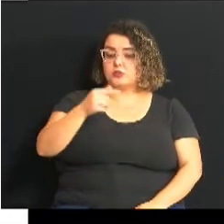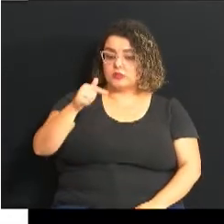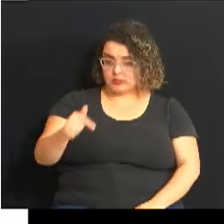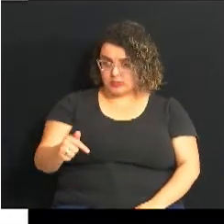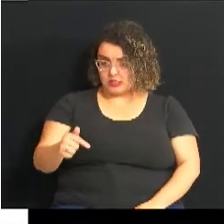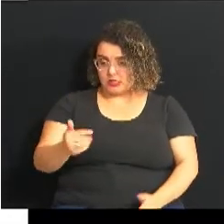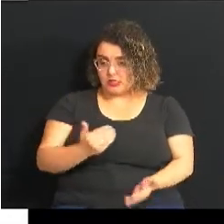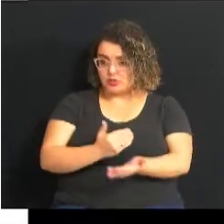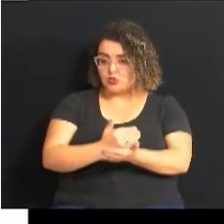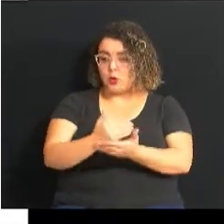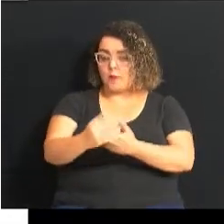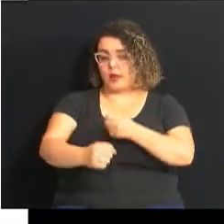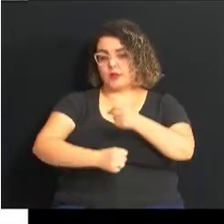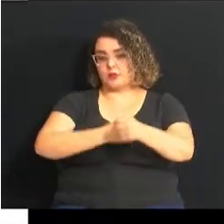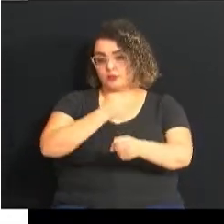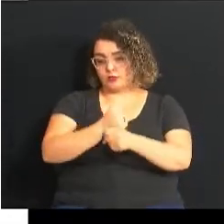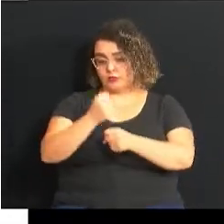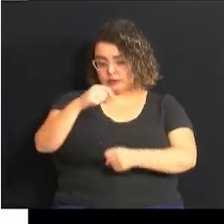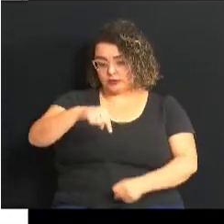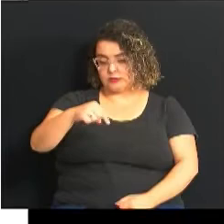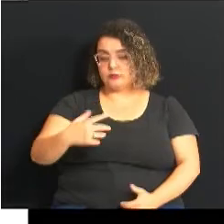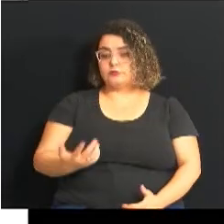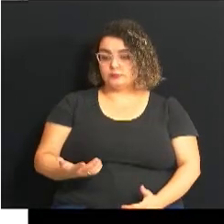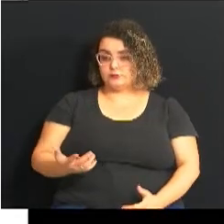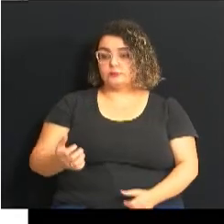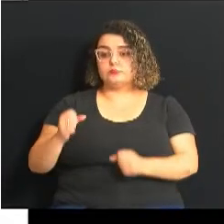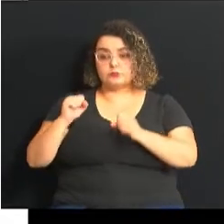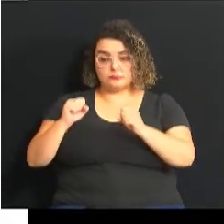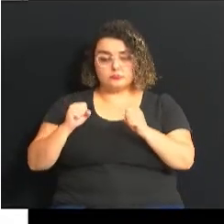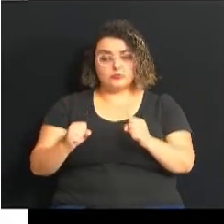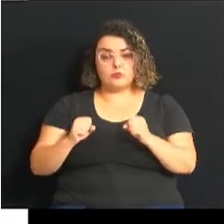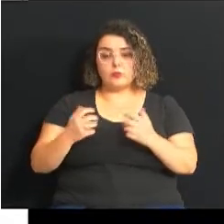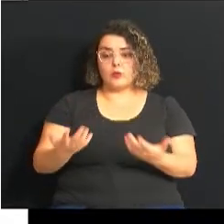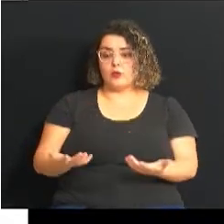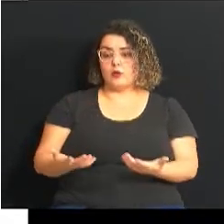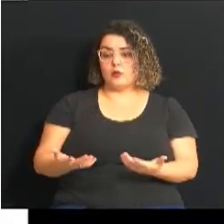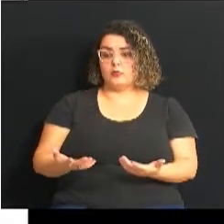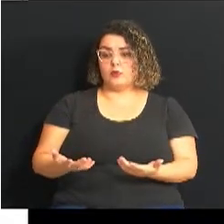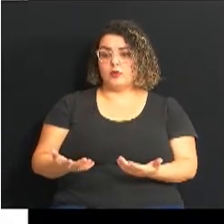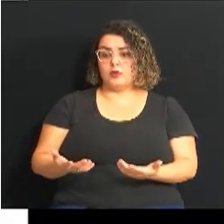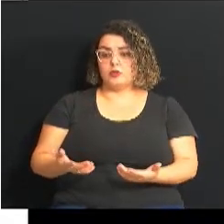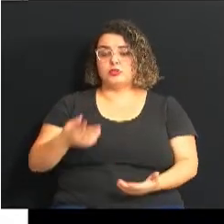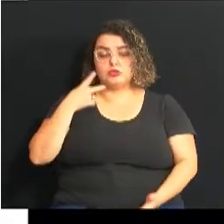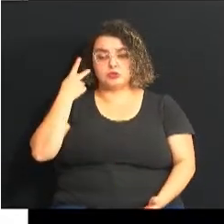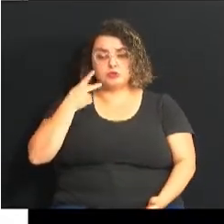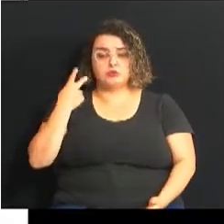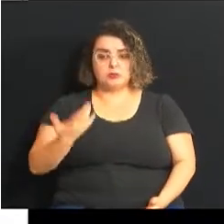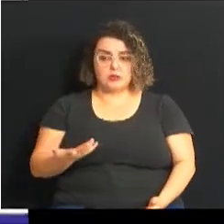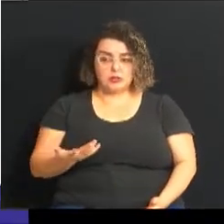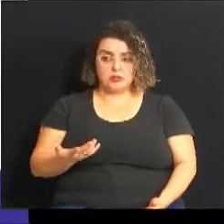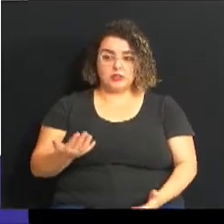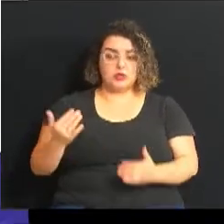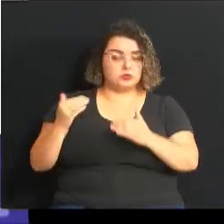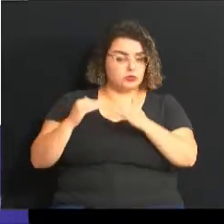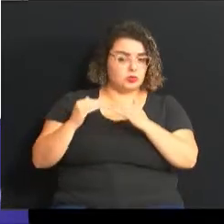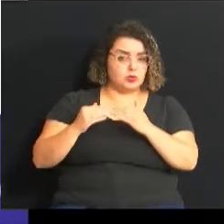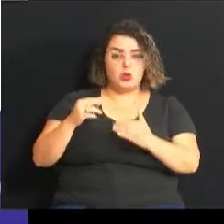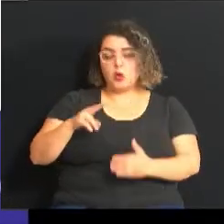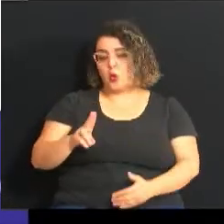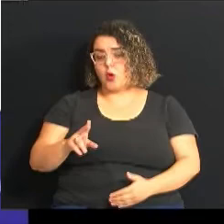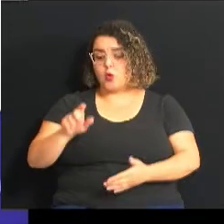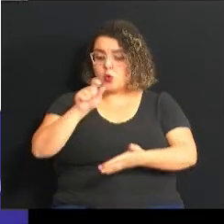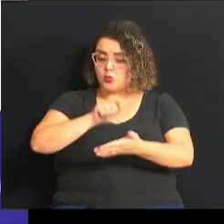do ano. E eles podem ser de acordo, com o vereador ou então também de